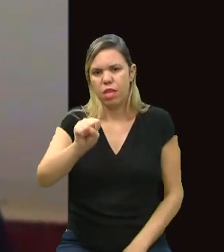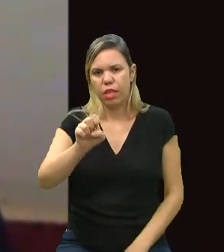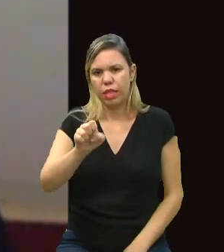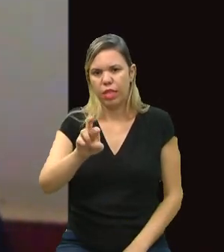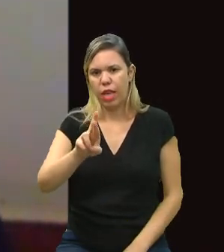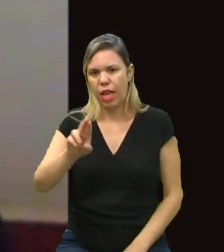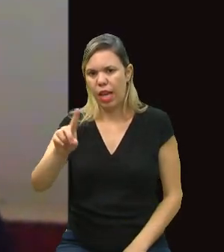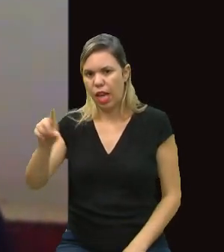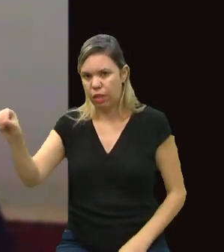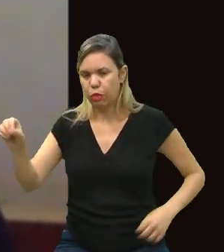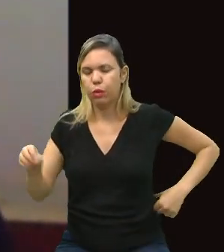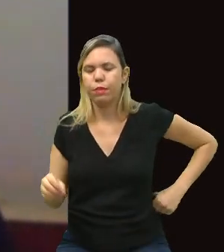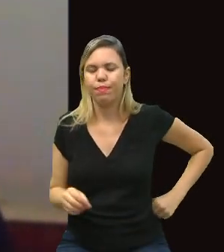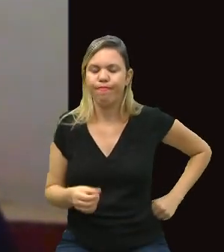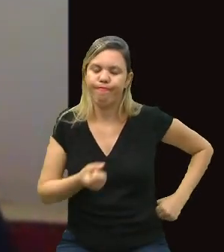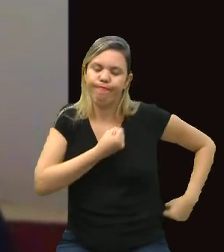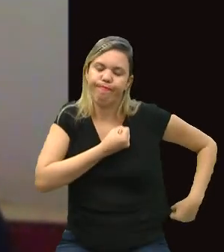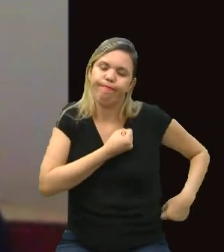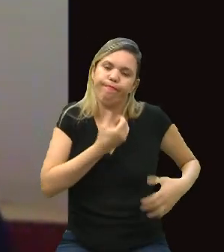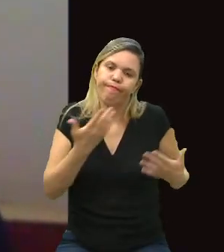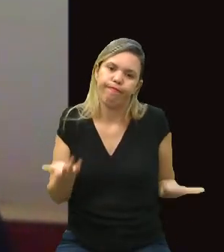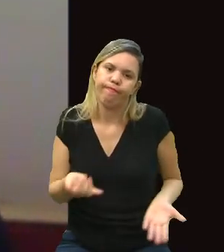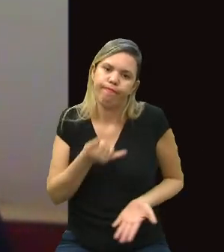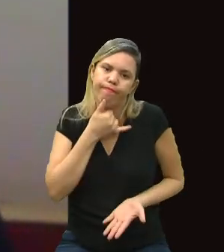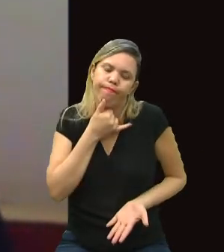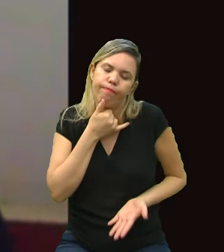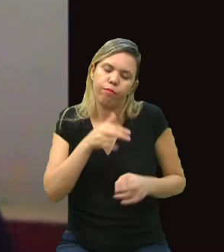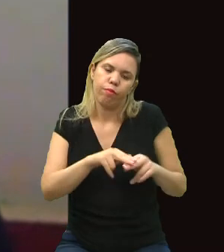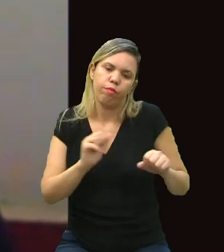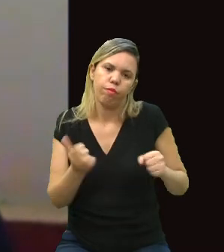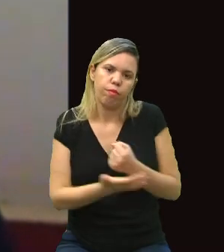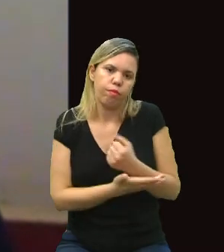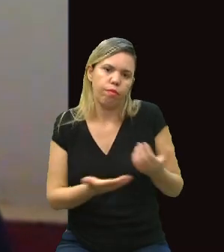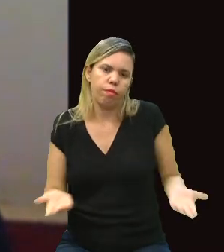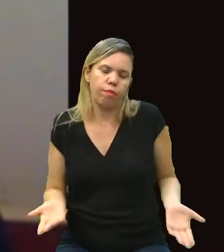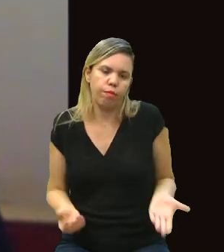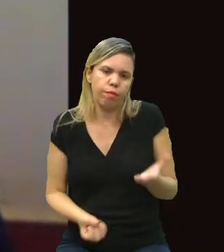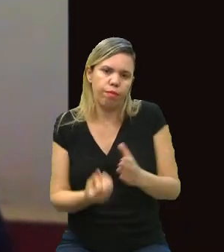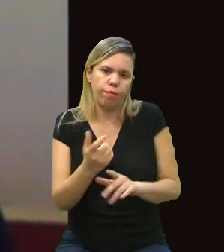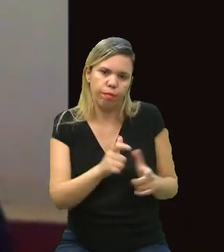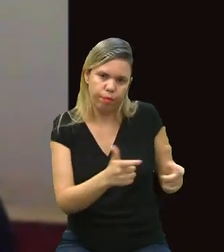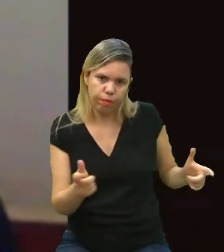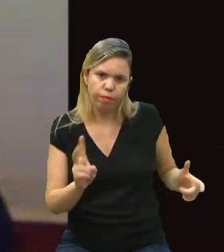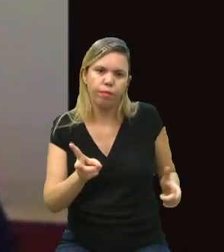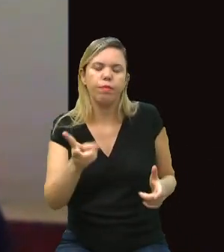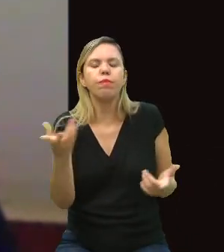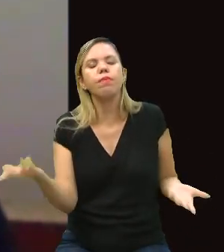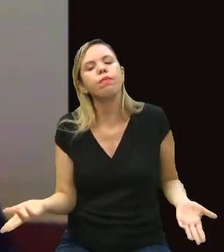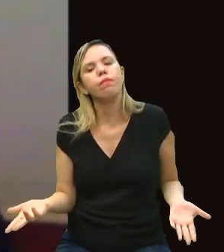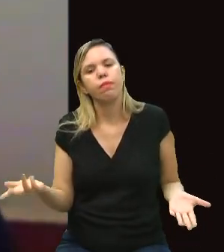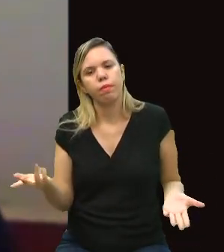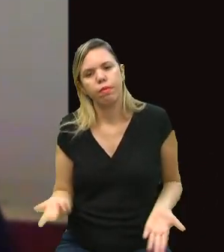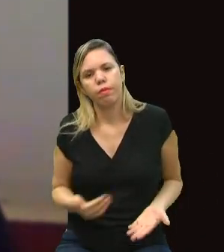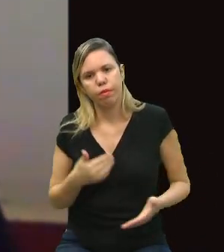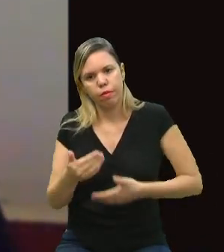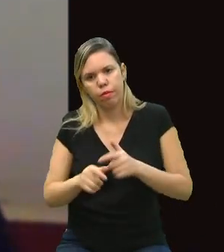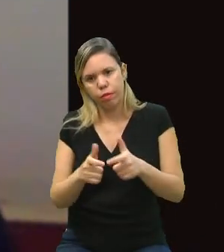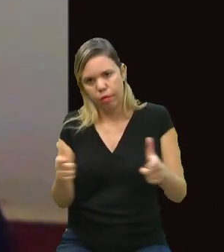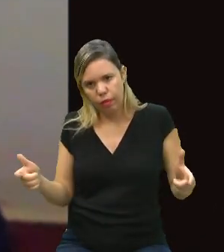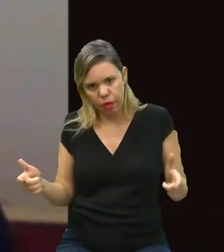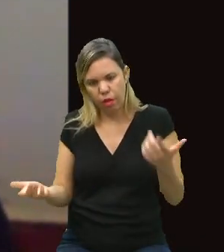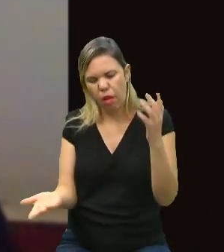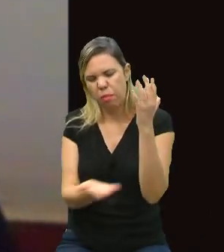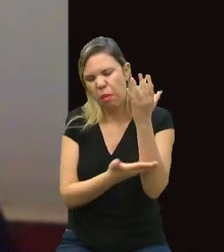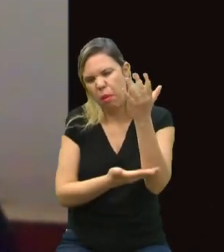pandemia, vem permanecendo nessa tendência de aumento do desmatamento. Além do desmatamento e da mudança do uso da